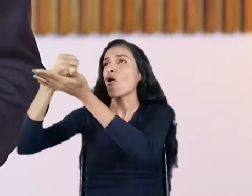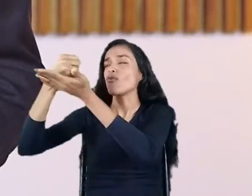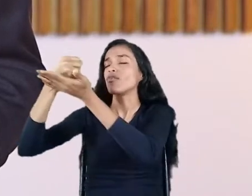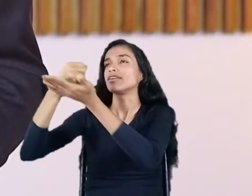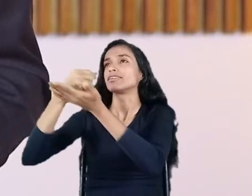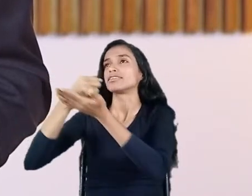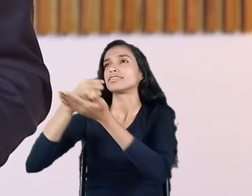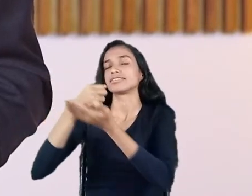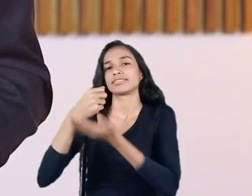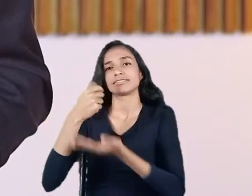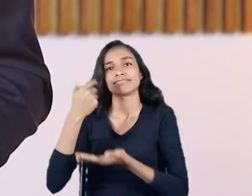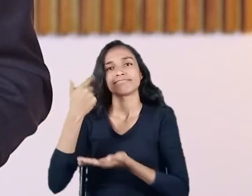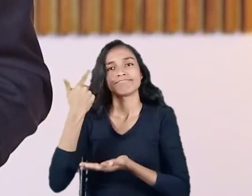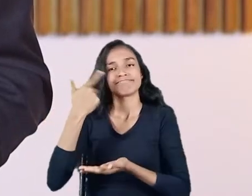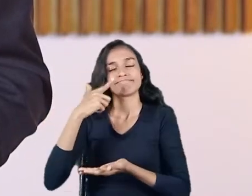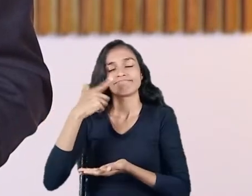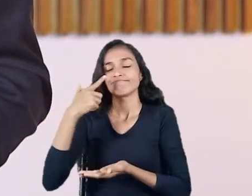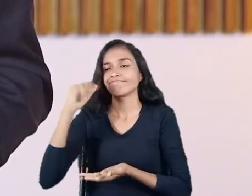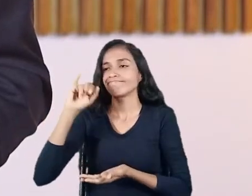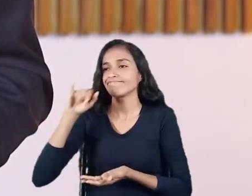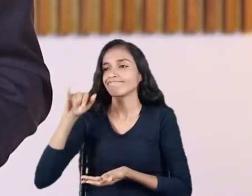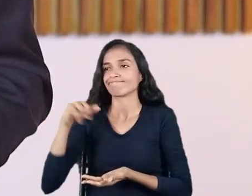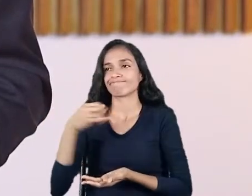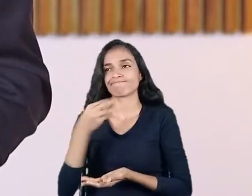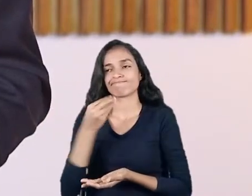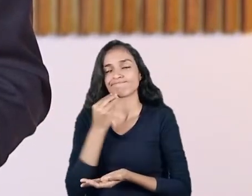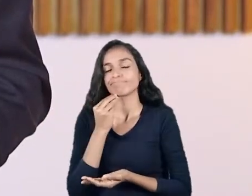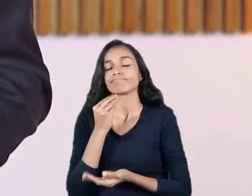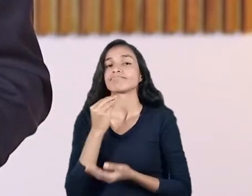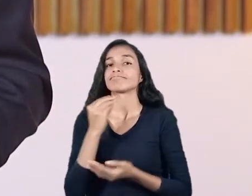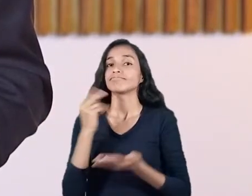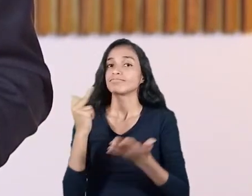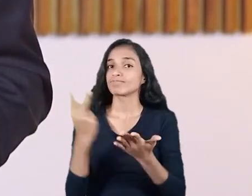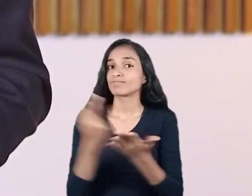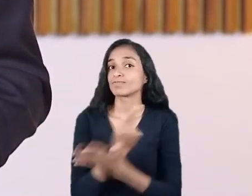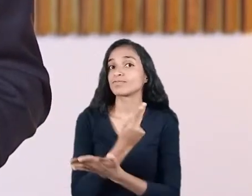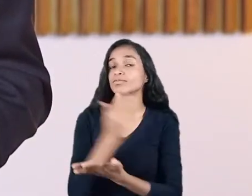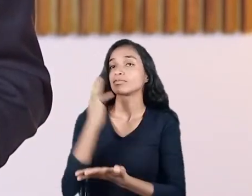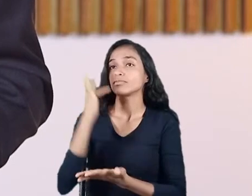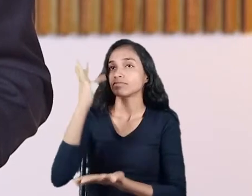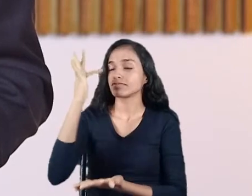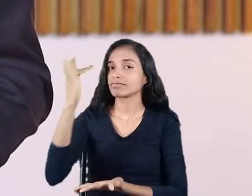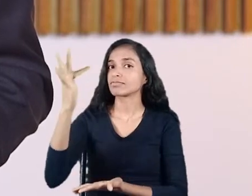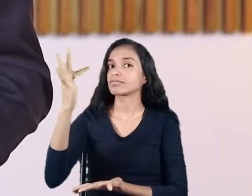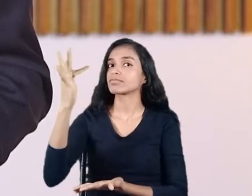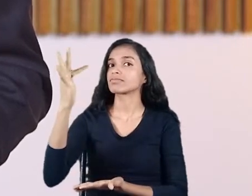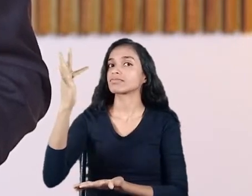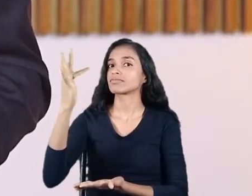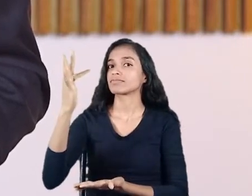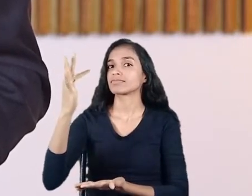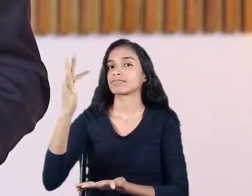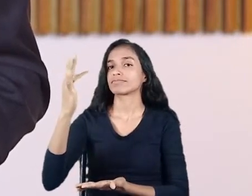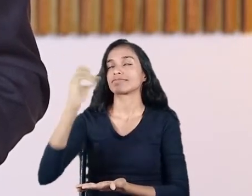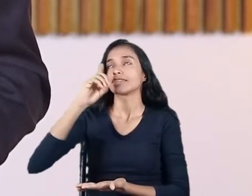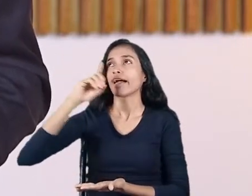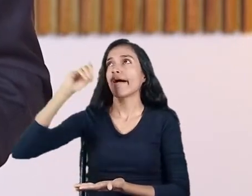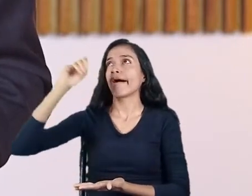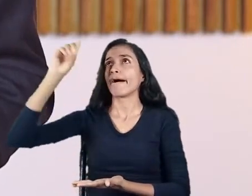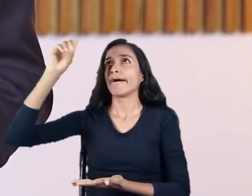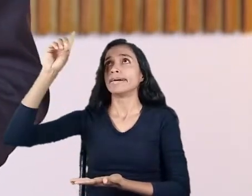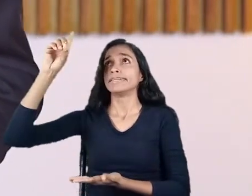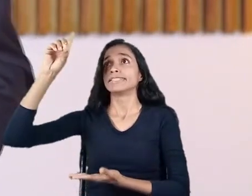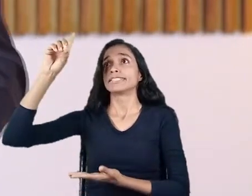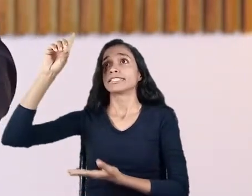oportunidade? Pois bem, assim vai acontecer com muitos. E Deus queira que não aconteça conosco, mas vai acontecer com